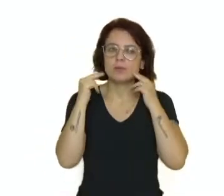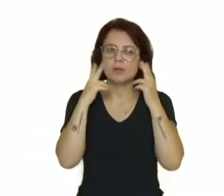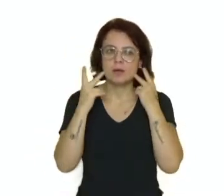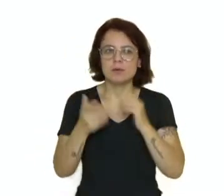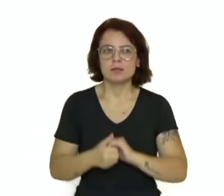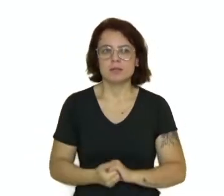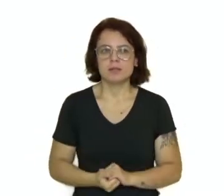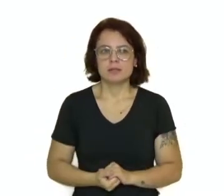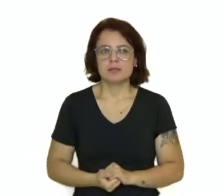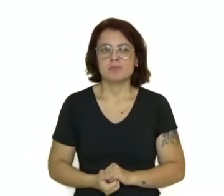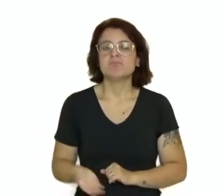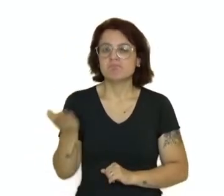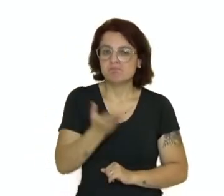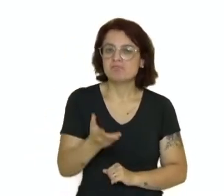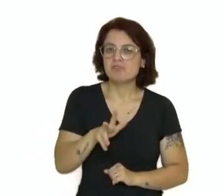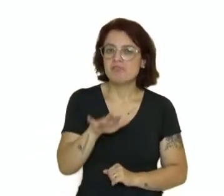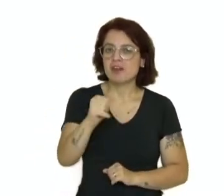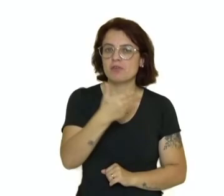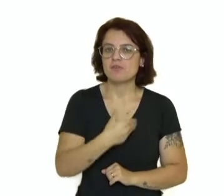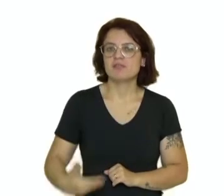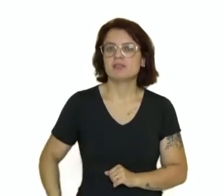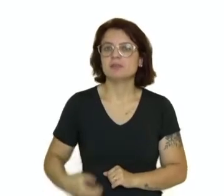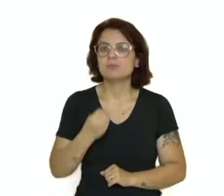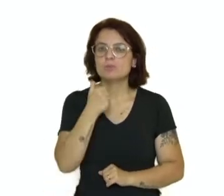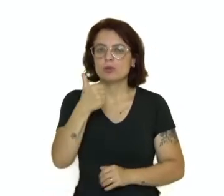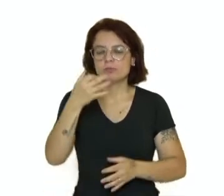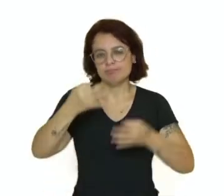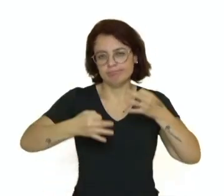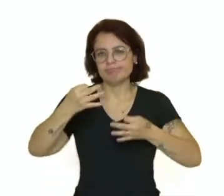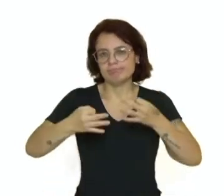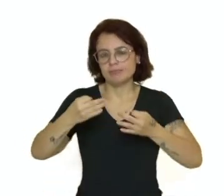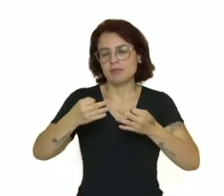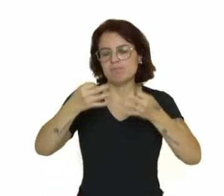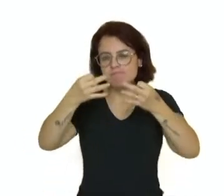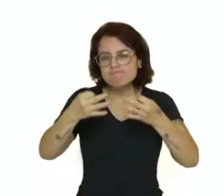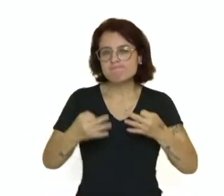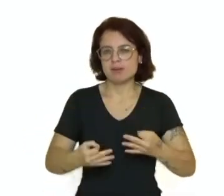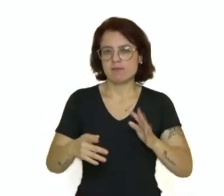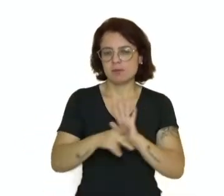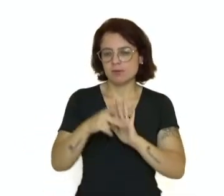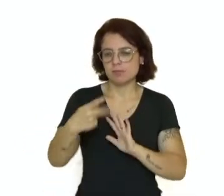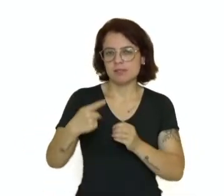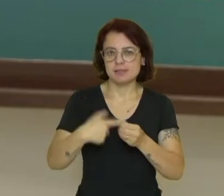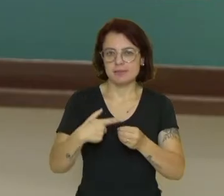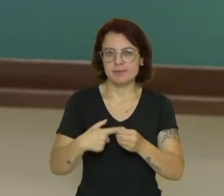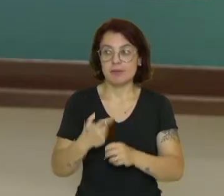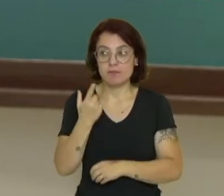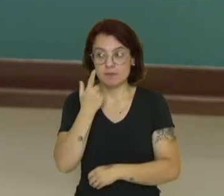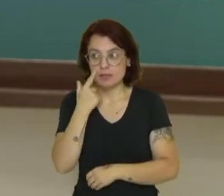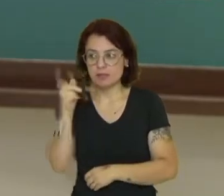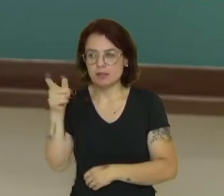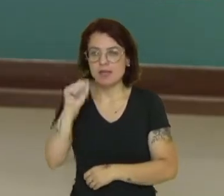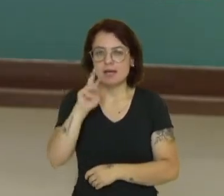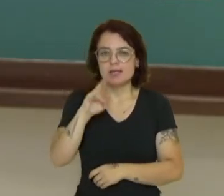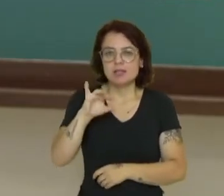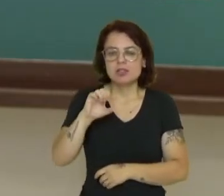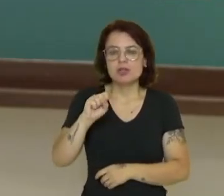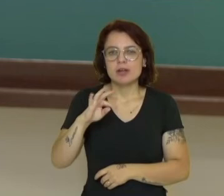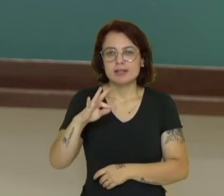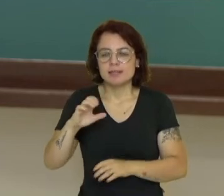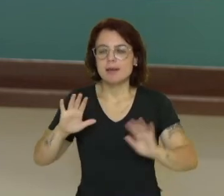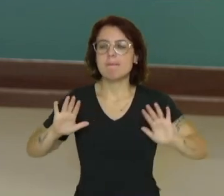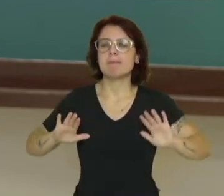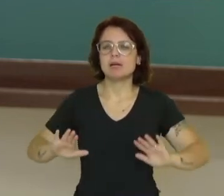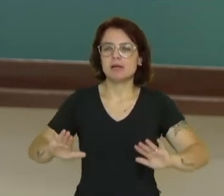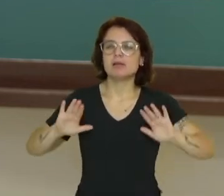assim, pode ser um bom governante para a polis. Então veja que o Aristóteles sempre muito mais brando do que o